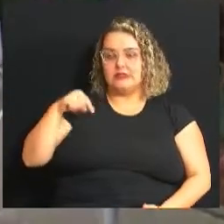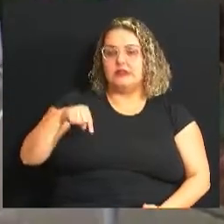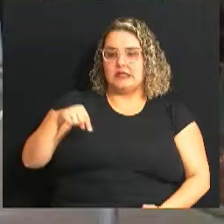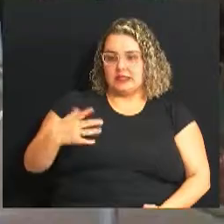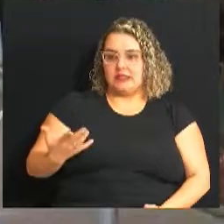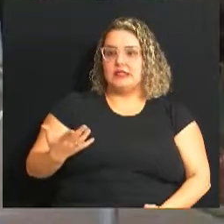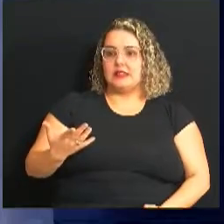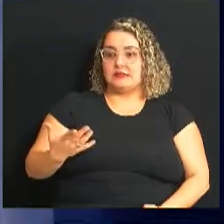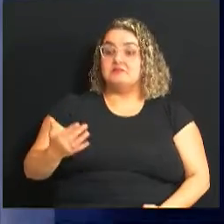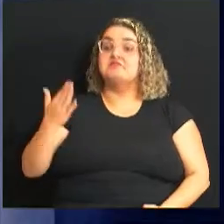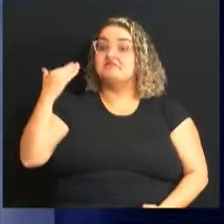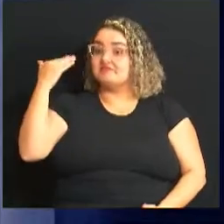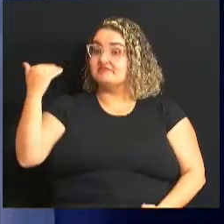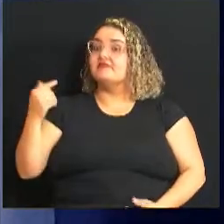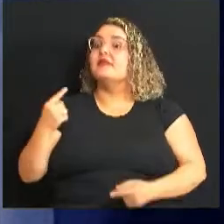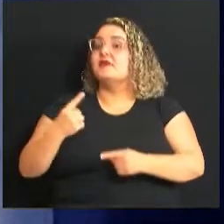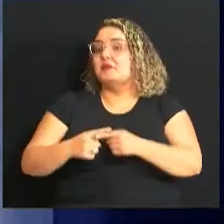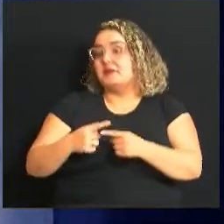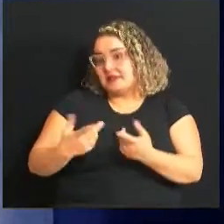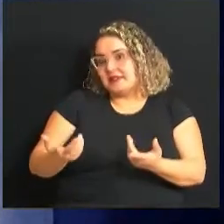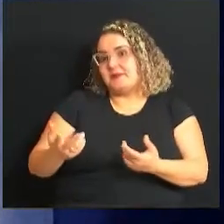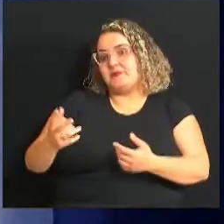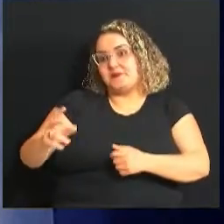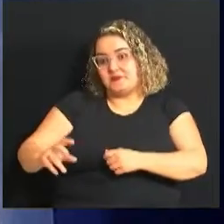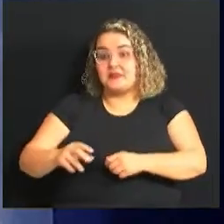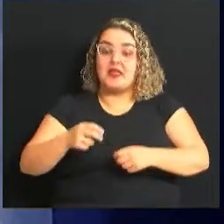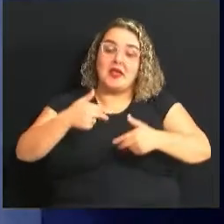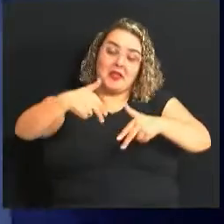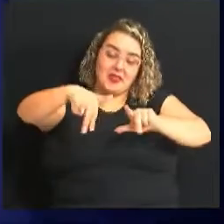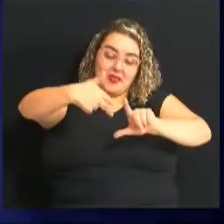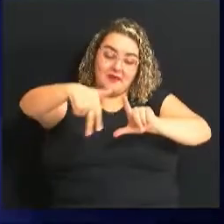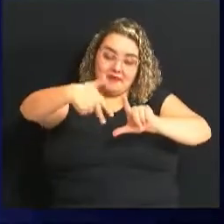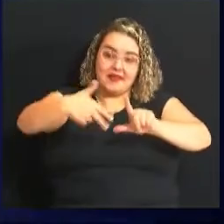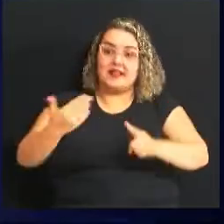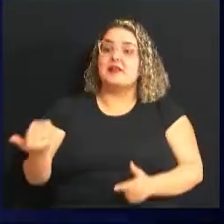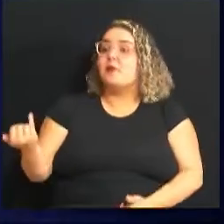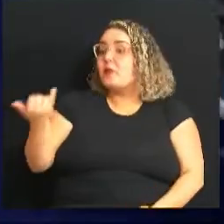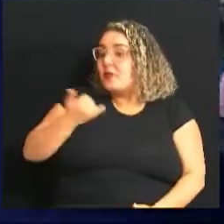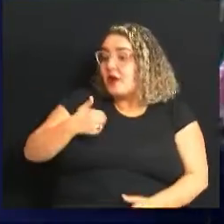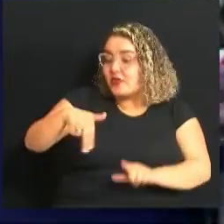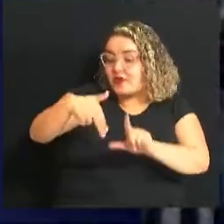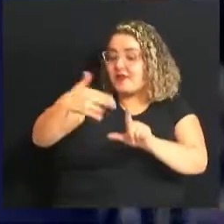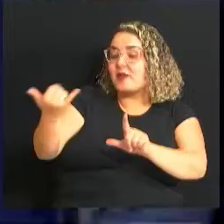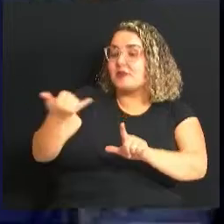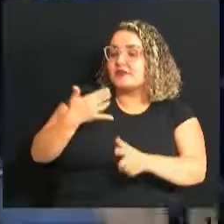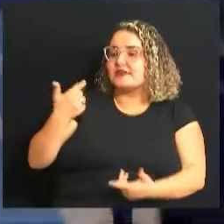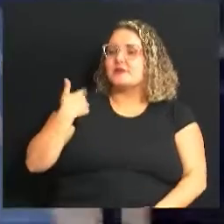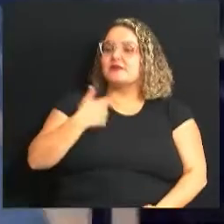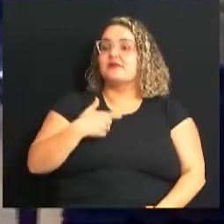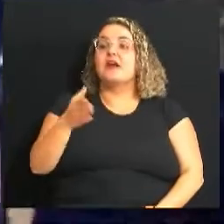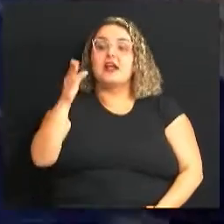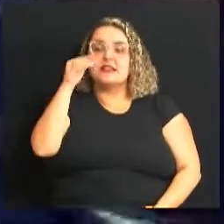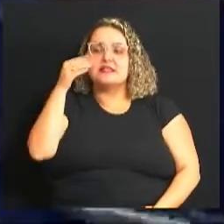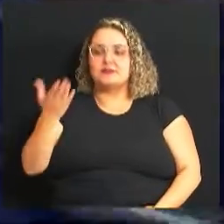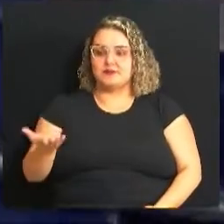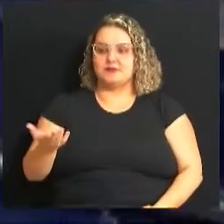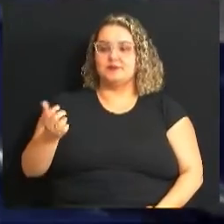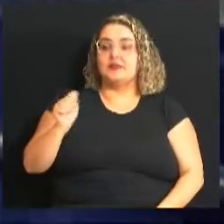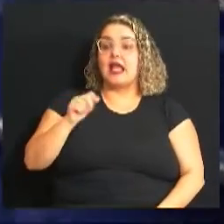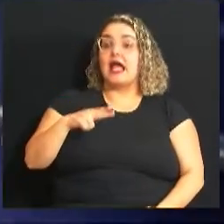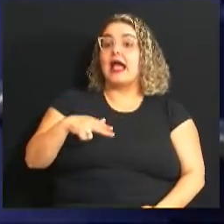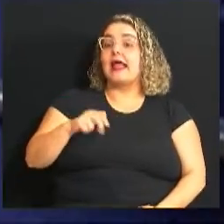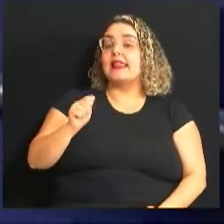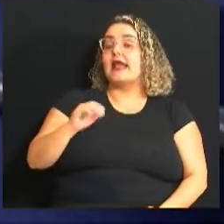muito famosa, né? Até porque a novela aí está mostrando. Conta um pouquinho dessa curiosidade. Bom, anaconda. Quem é